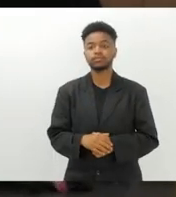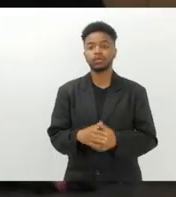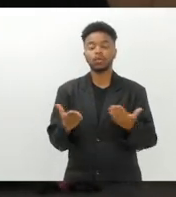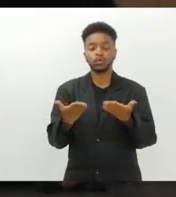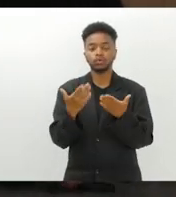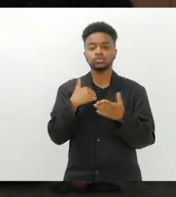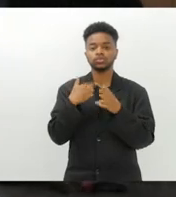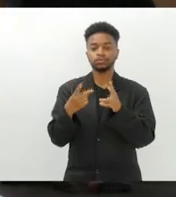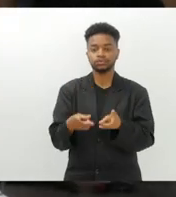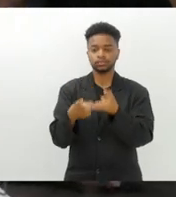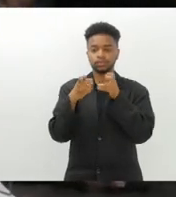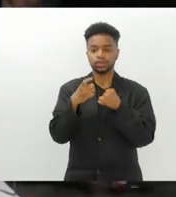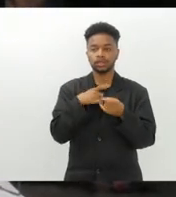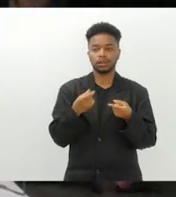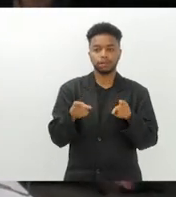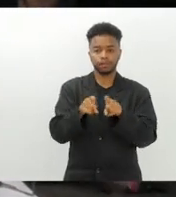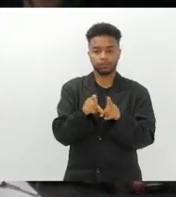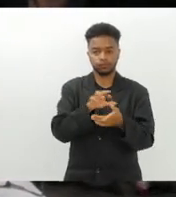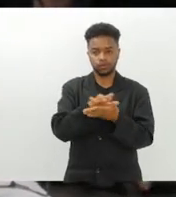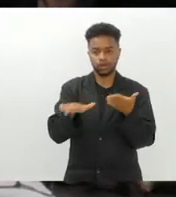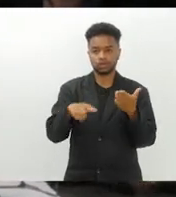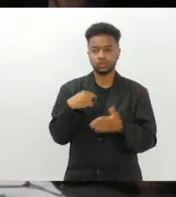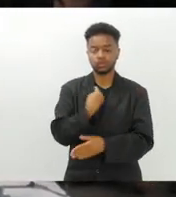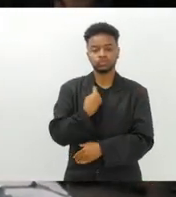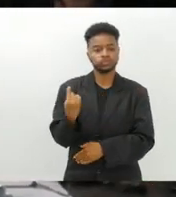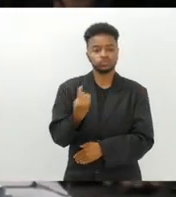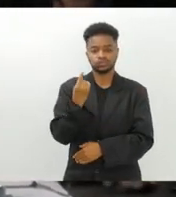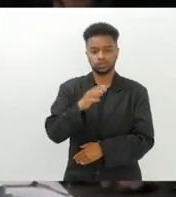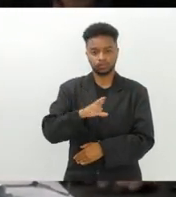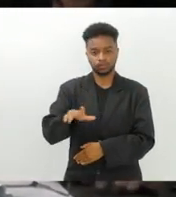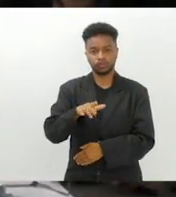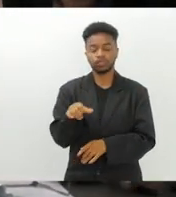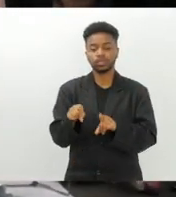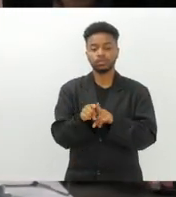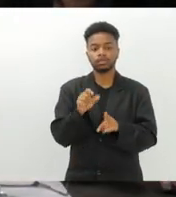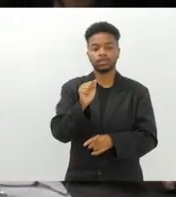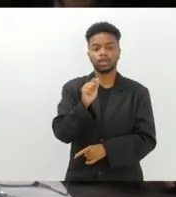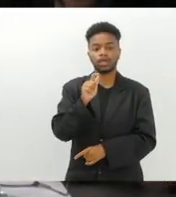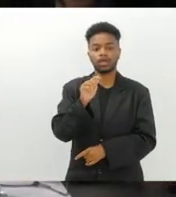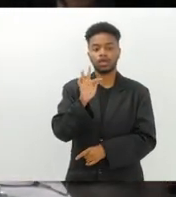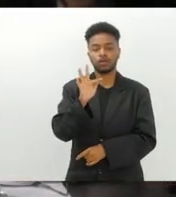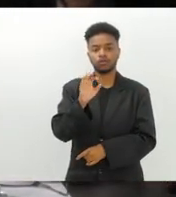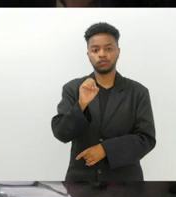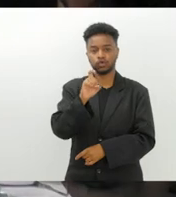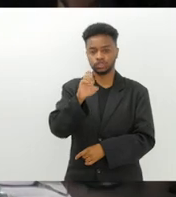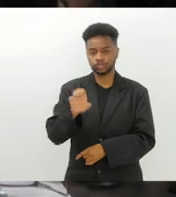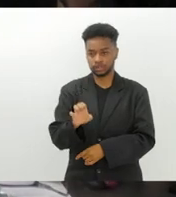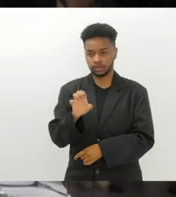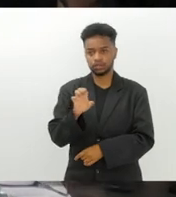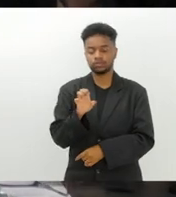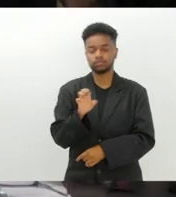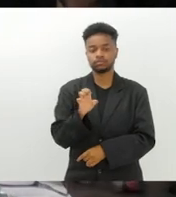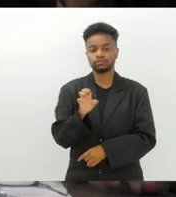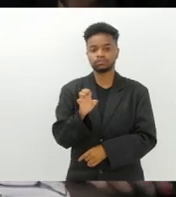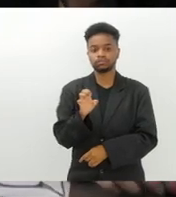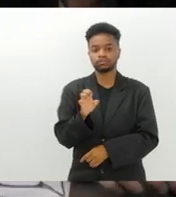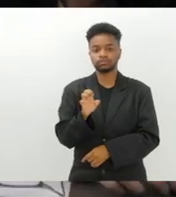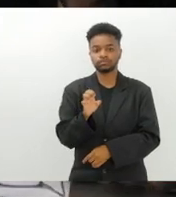temos parceiros, não estamos sozinhos. E o Afoxé Omoifá, ele faz, além de não